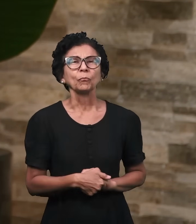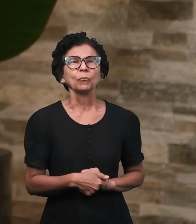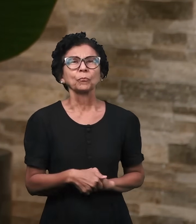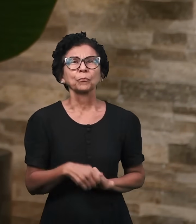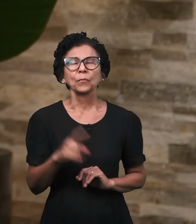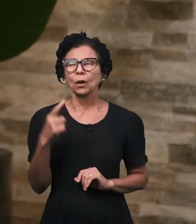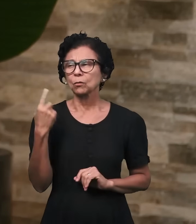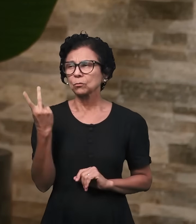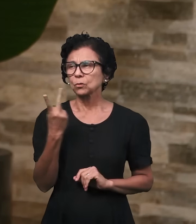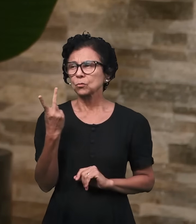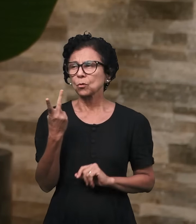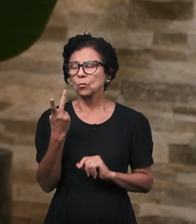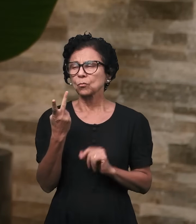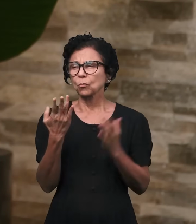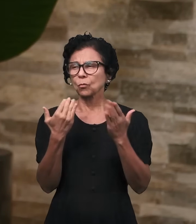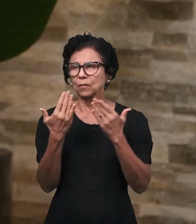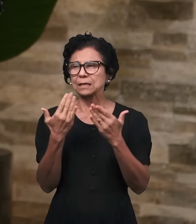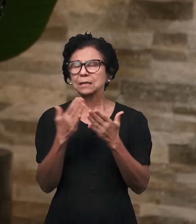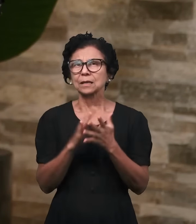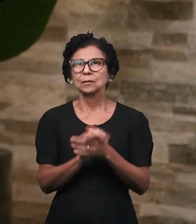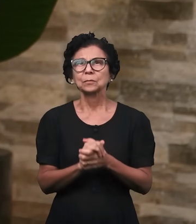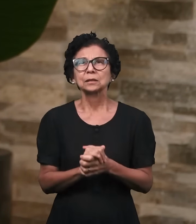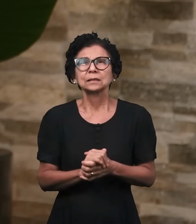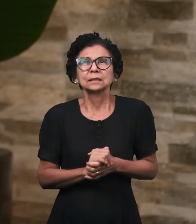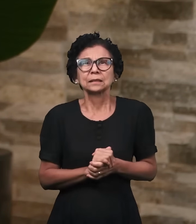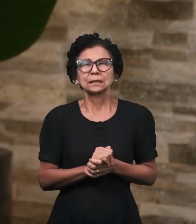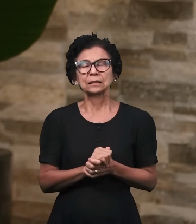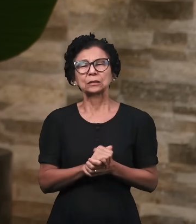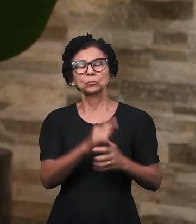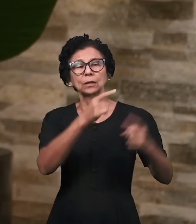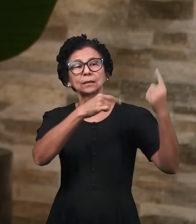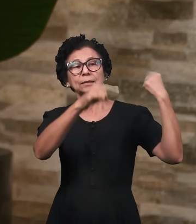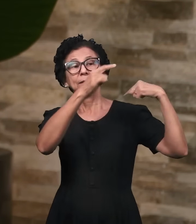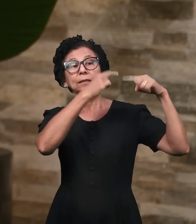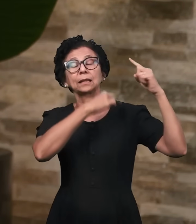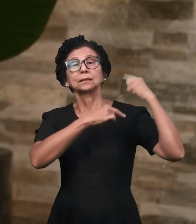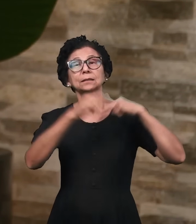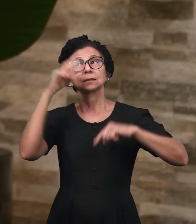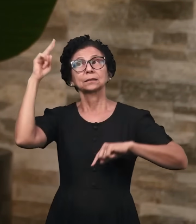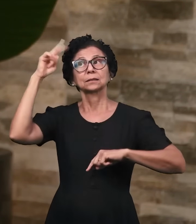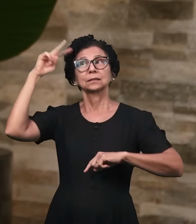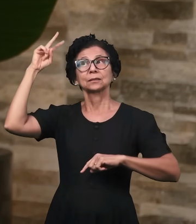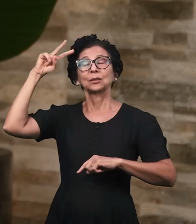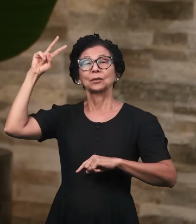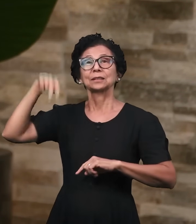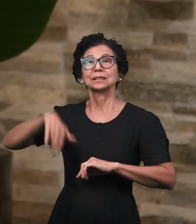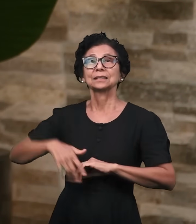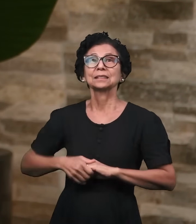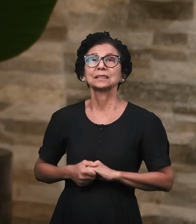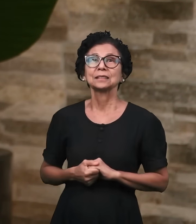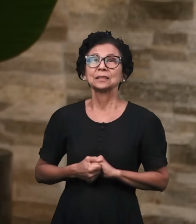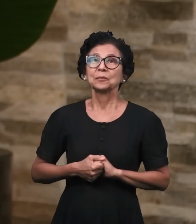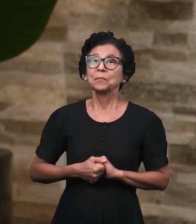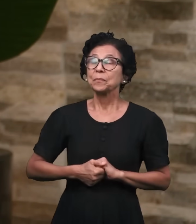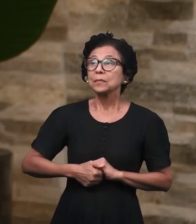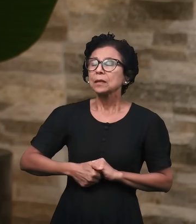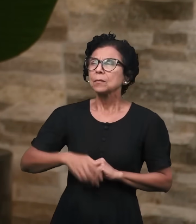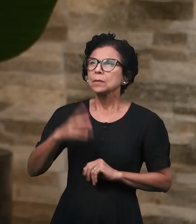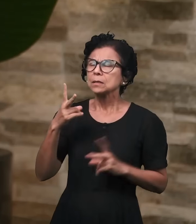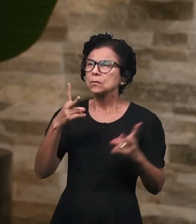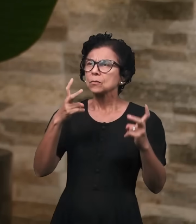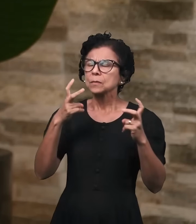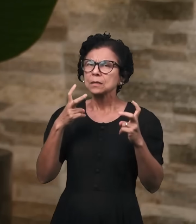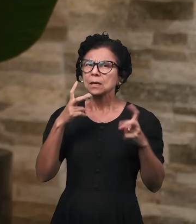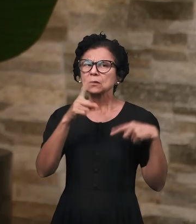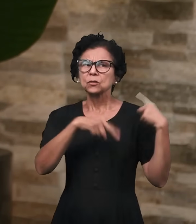histórico dos meus ascendentes. Mas hoje eu vejo aquilo que o senhor dizia, da bênção do Senhor na genealogia, por